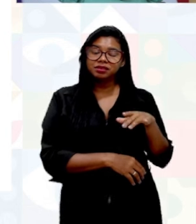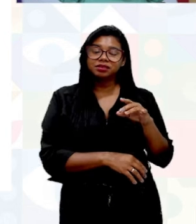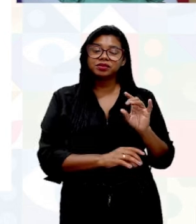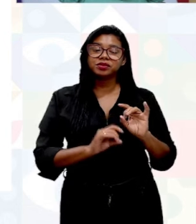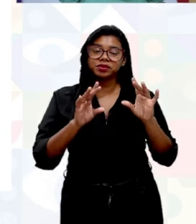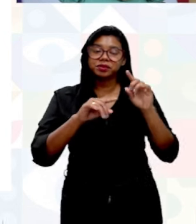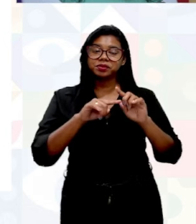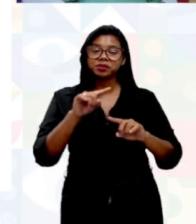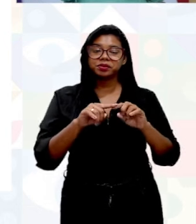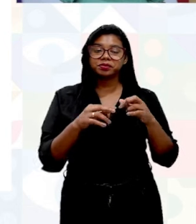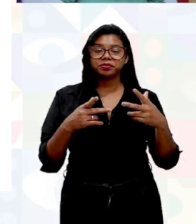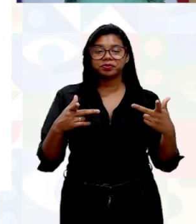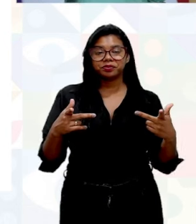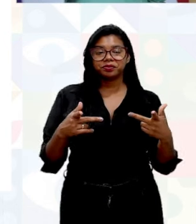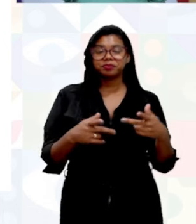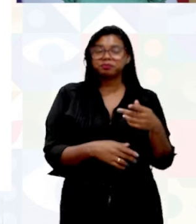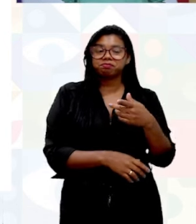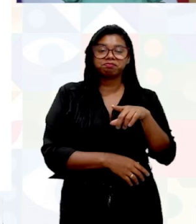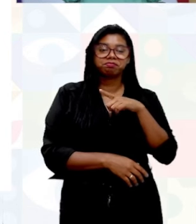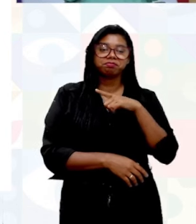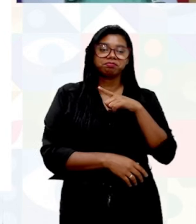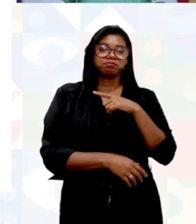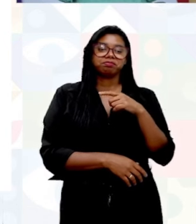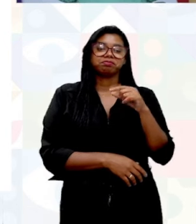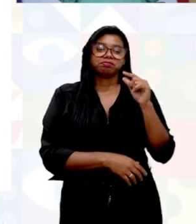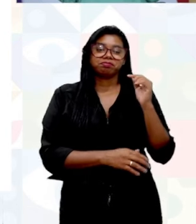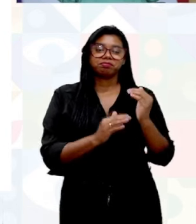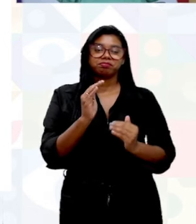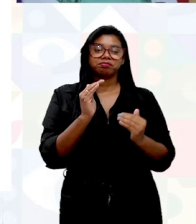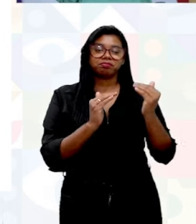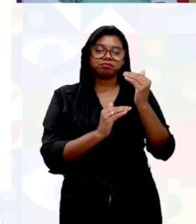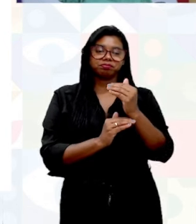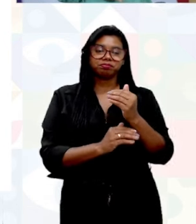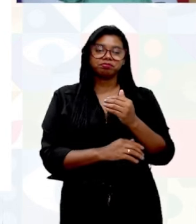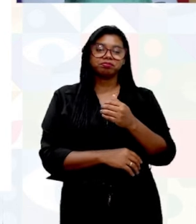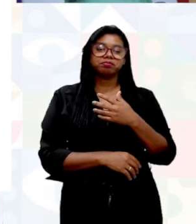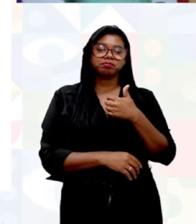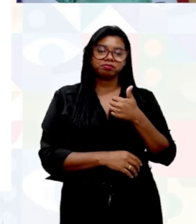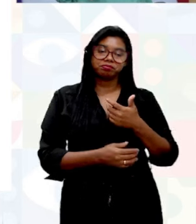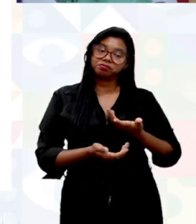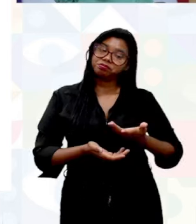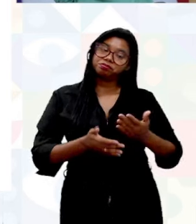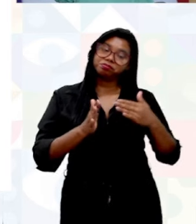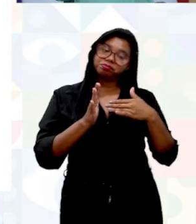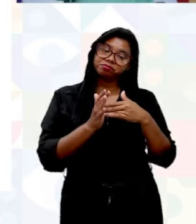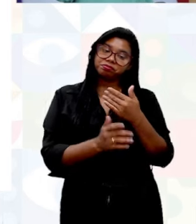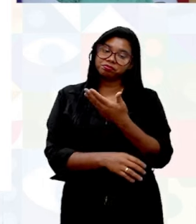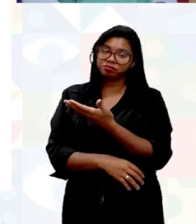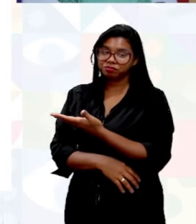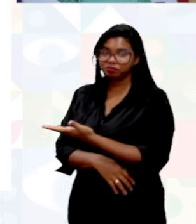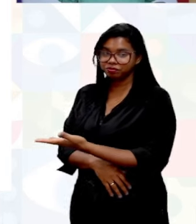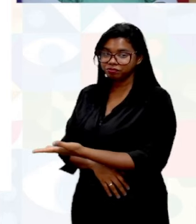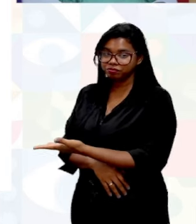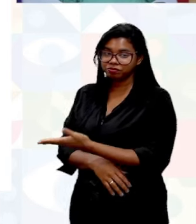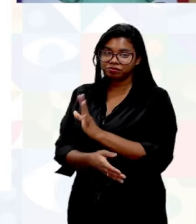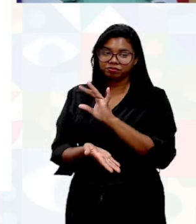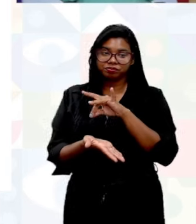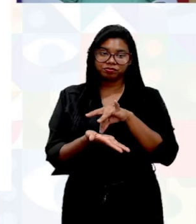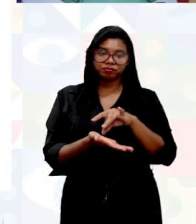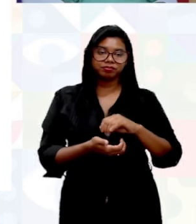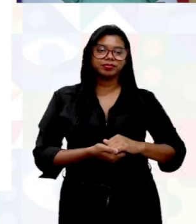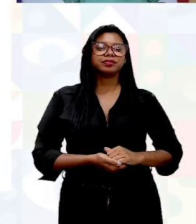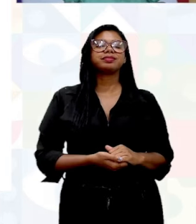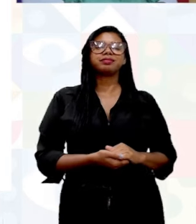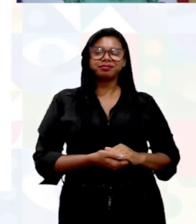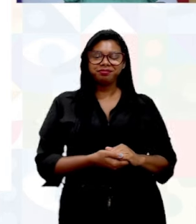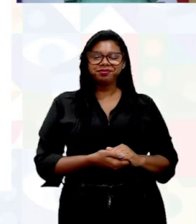o seu serviço e não tendo uma margem de lucro positivo, tá? Por último, é o cenário realista, que é o